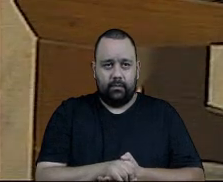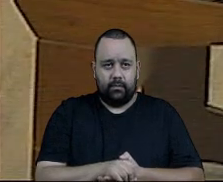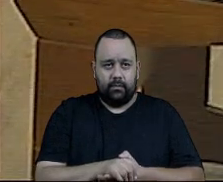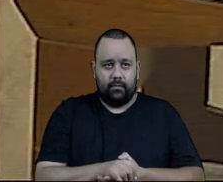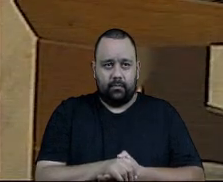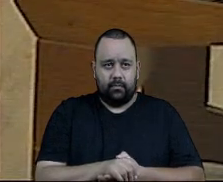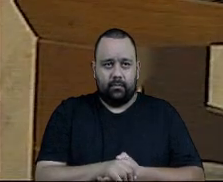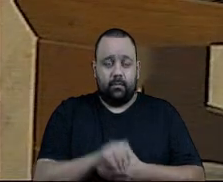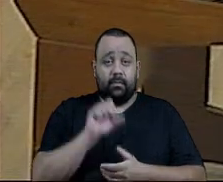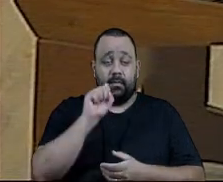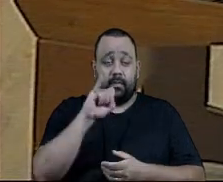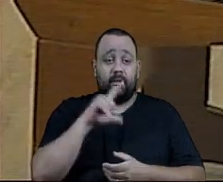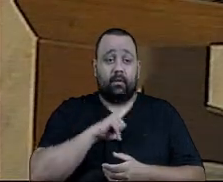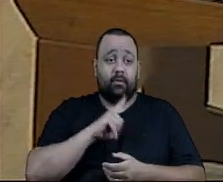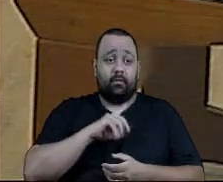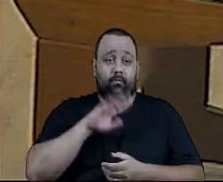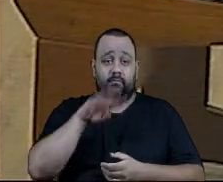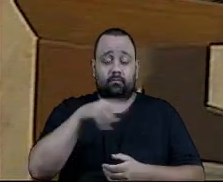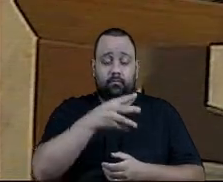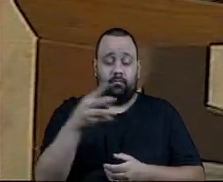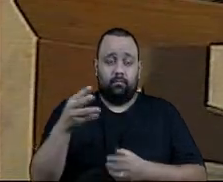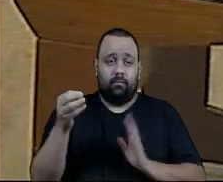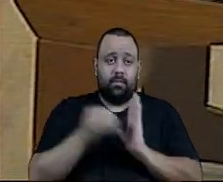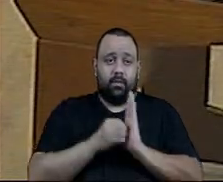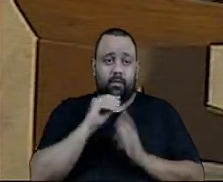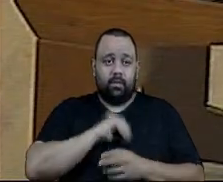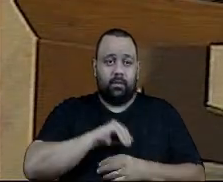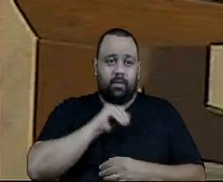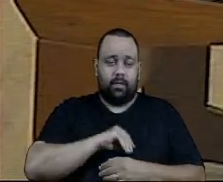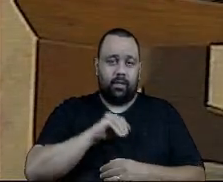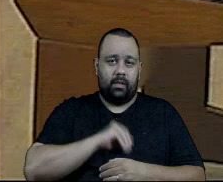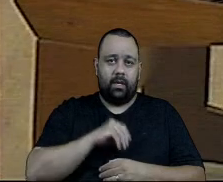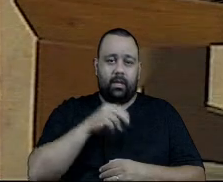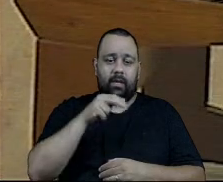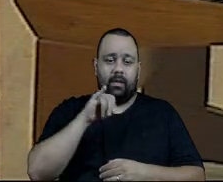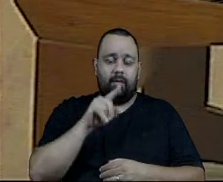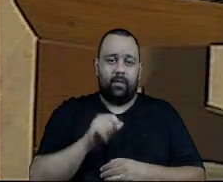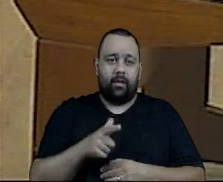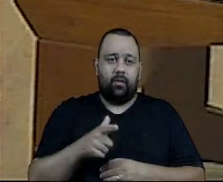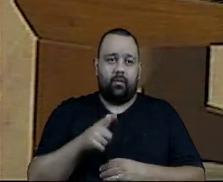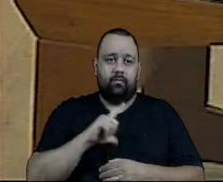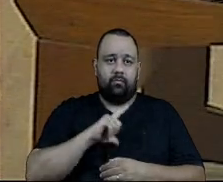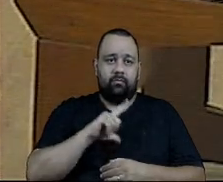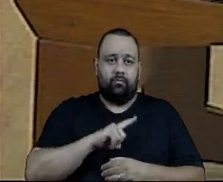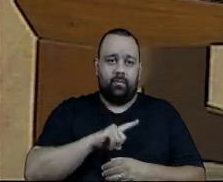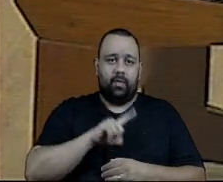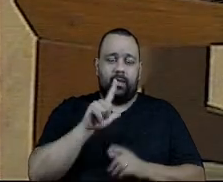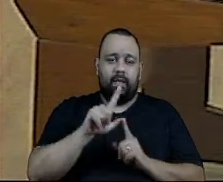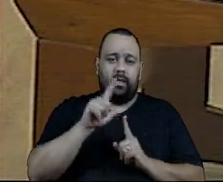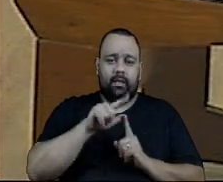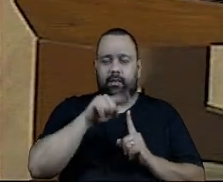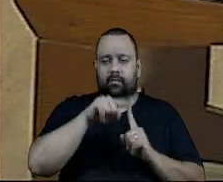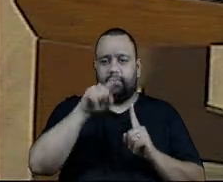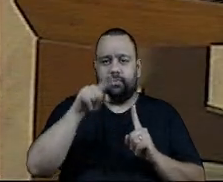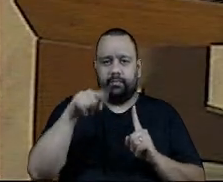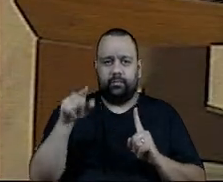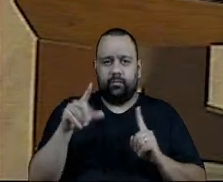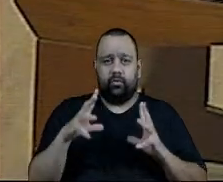Né? E aí, quando a gente coloca em tabela pelos níveis salariais, níveis de